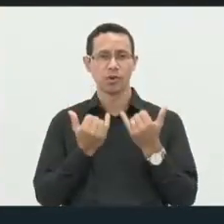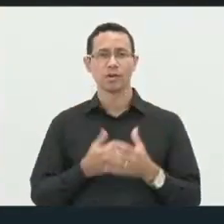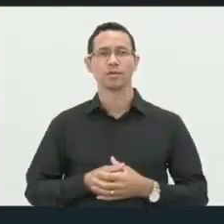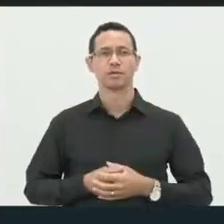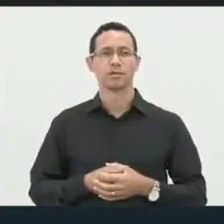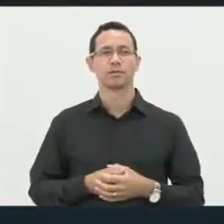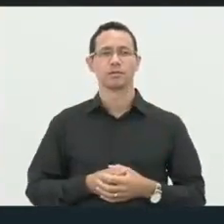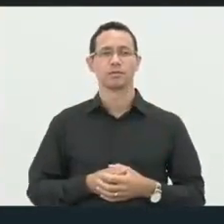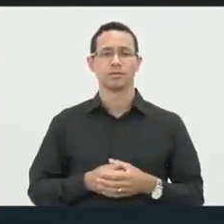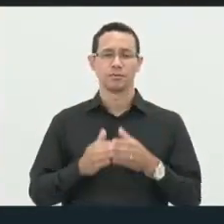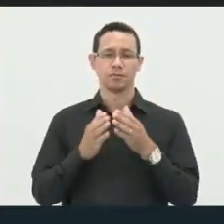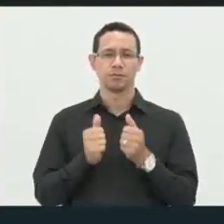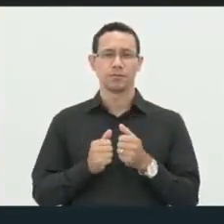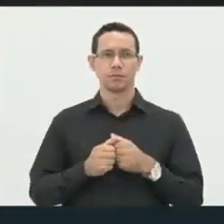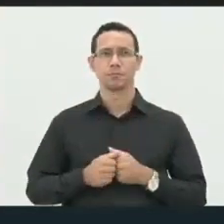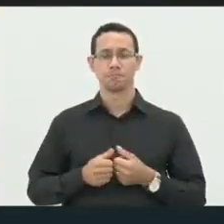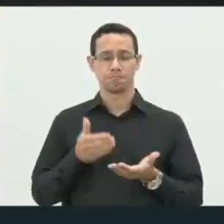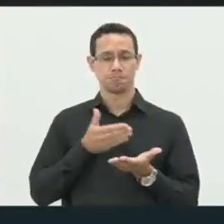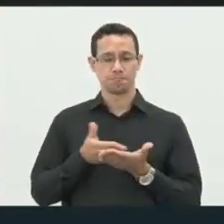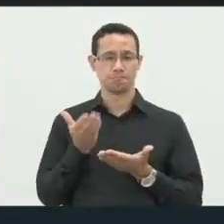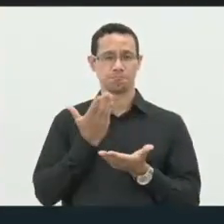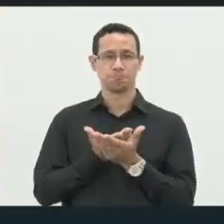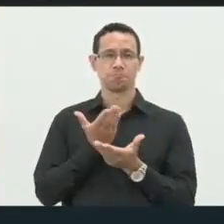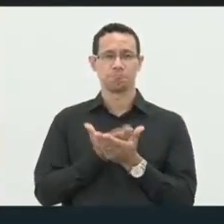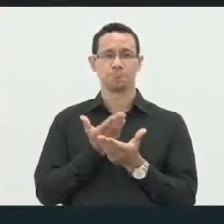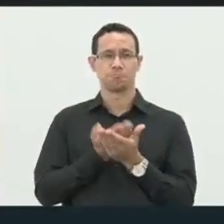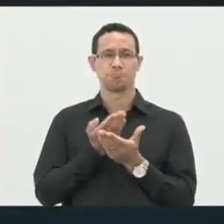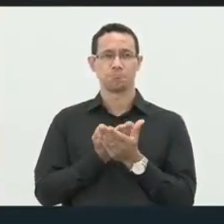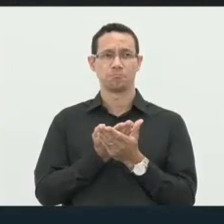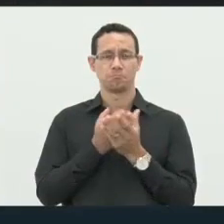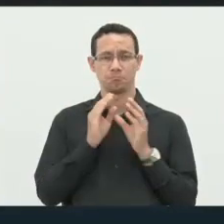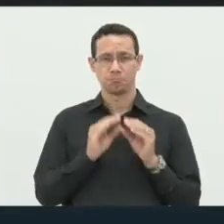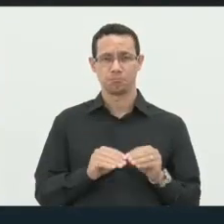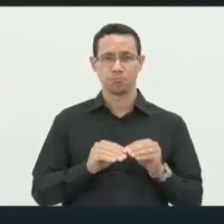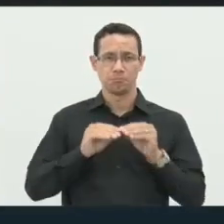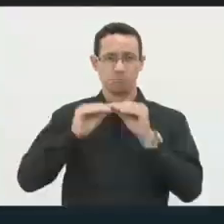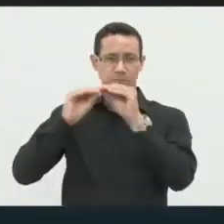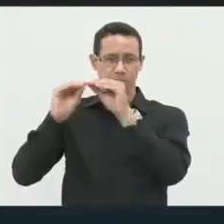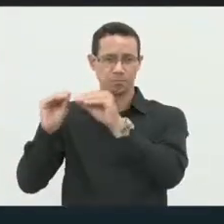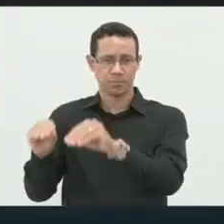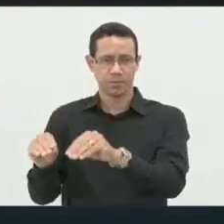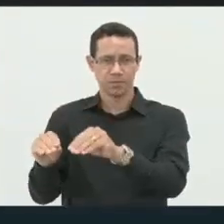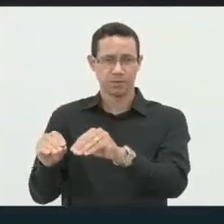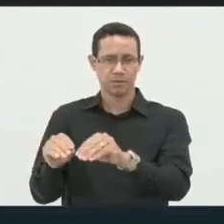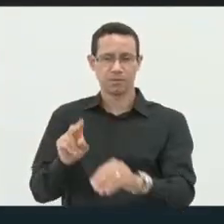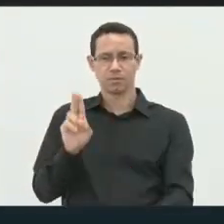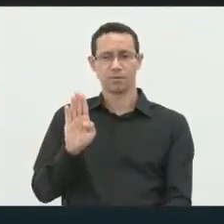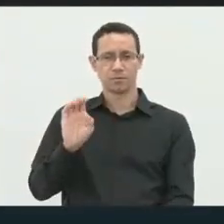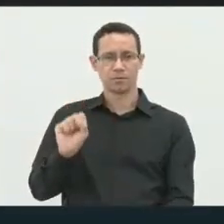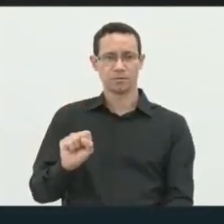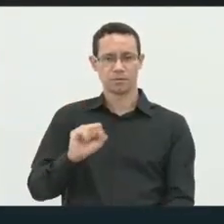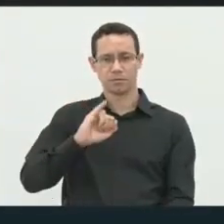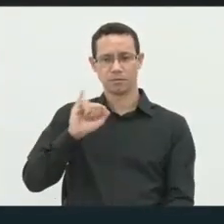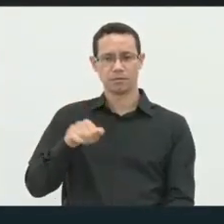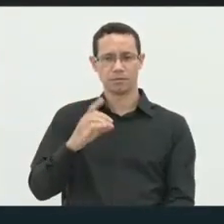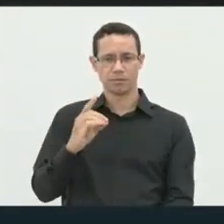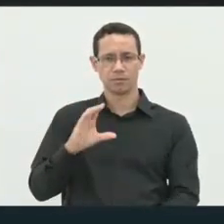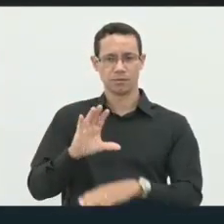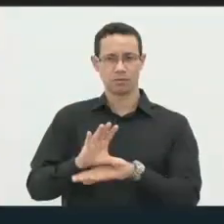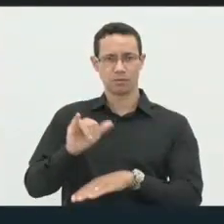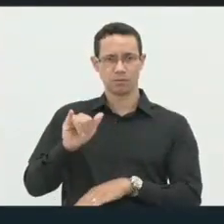e já iniciou estudos para transferência da unidade de saúde UBS Jardim Cumbica 2